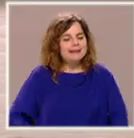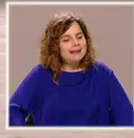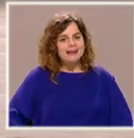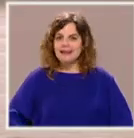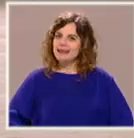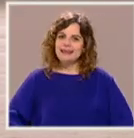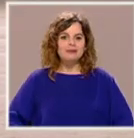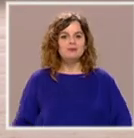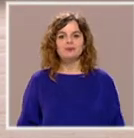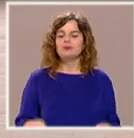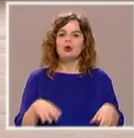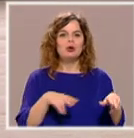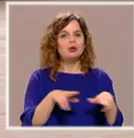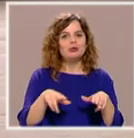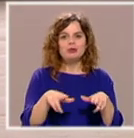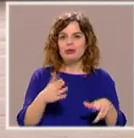quer arrancar.